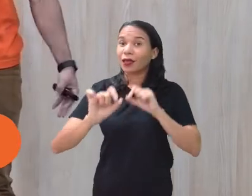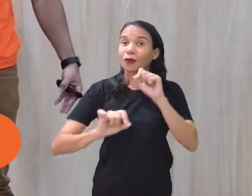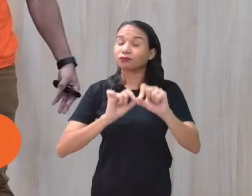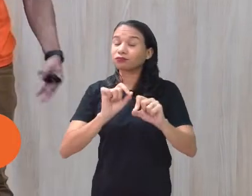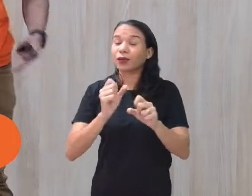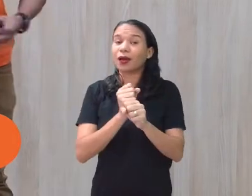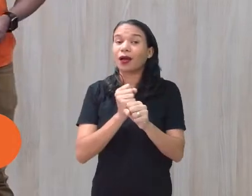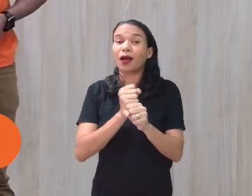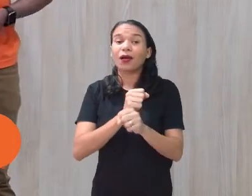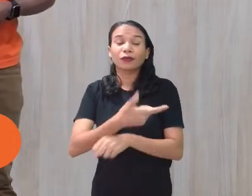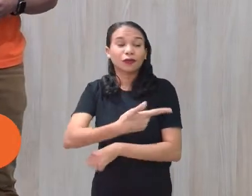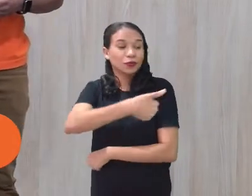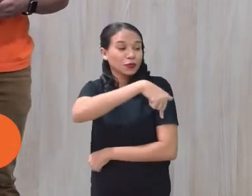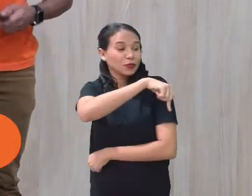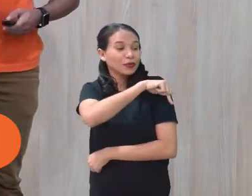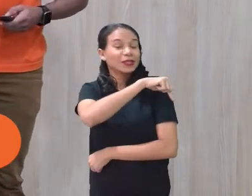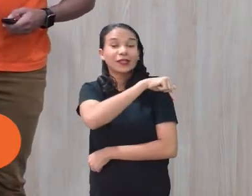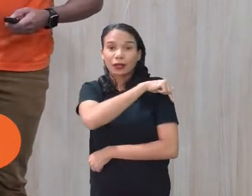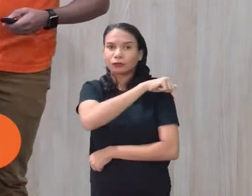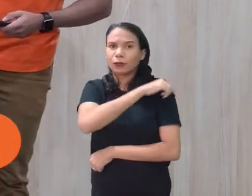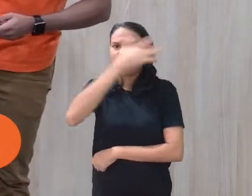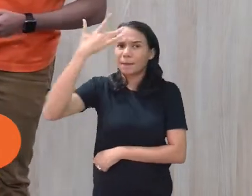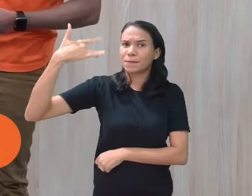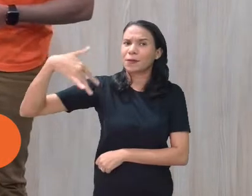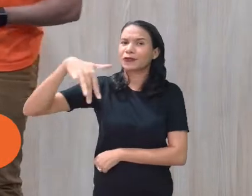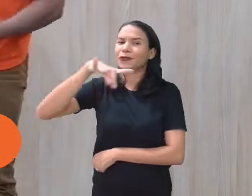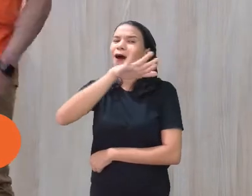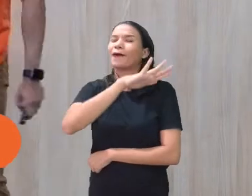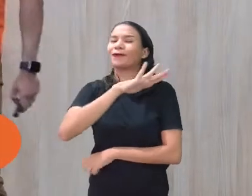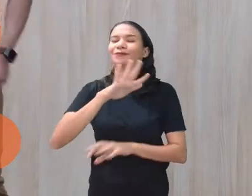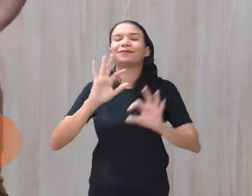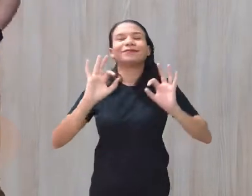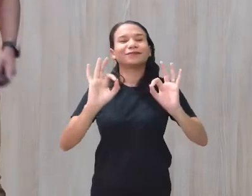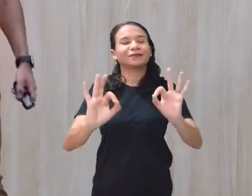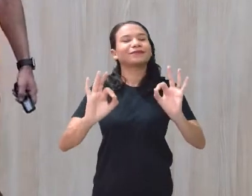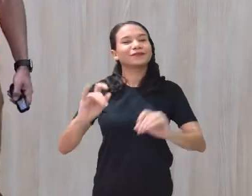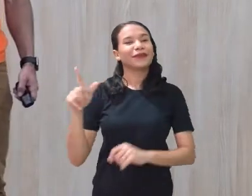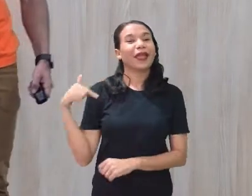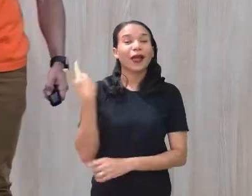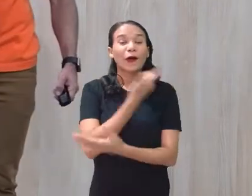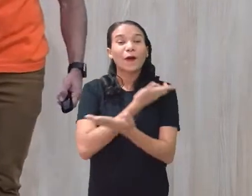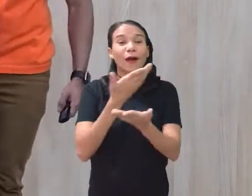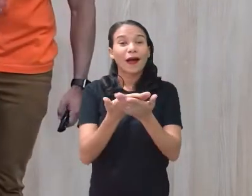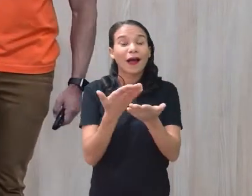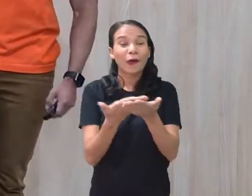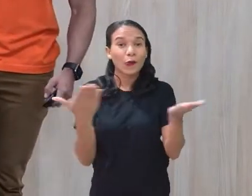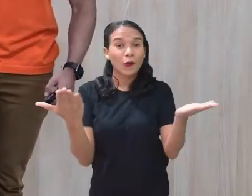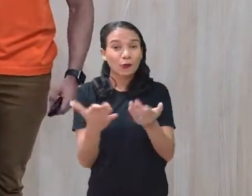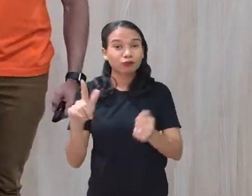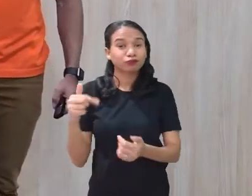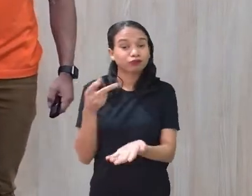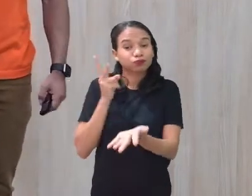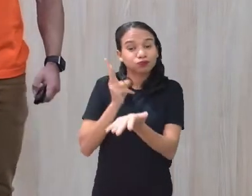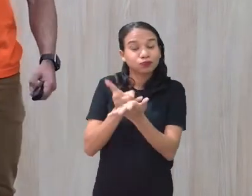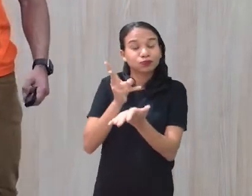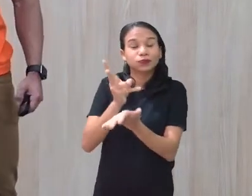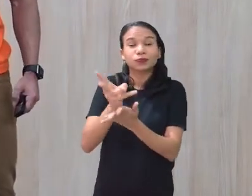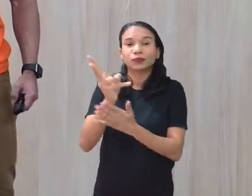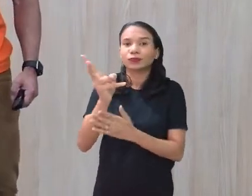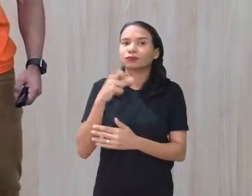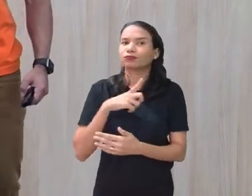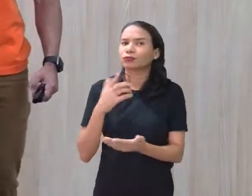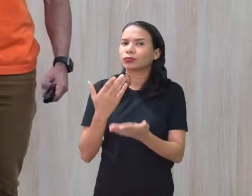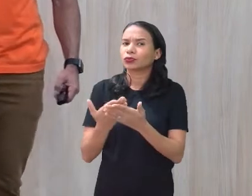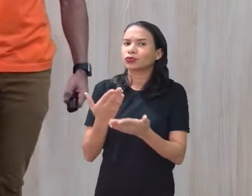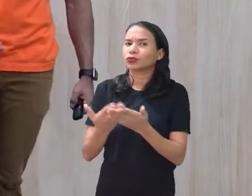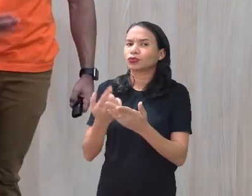anos finais, o pessoal do 7º ano. Na nossa aula de hoje vamos dar continuidade ao que